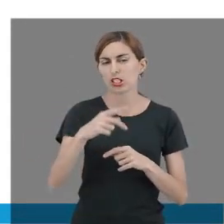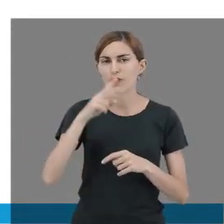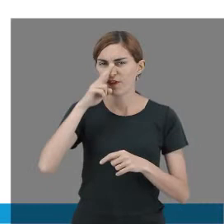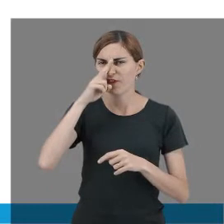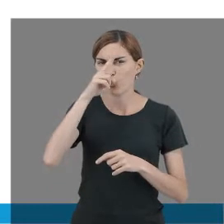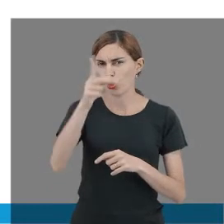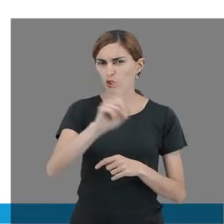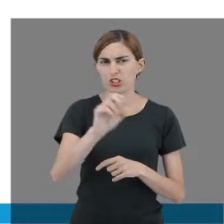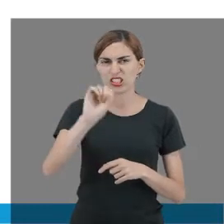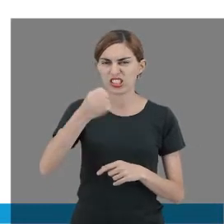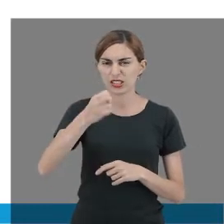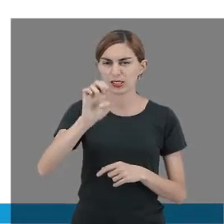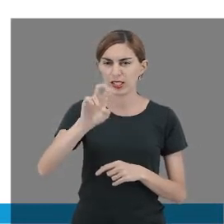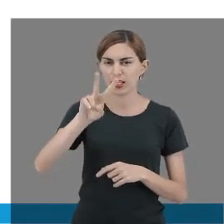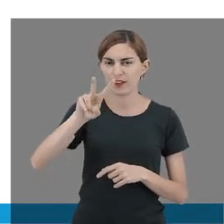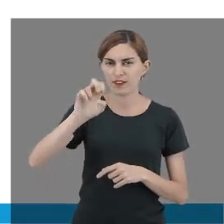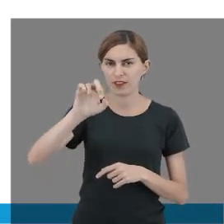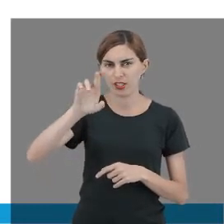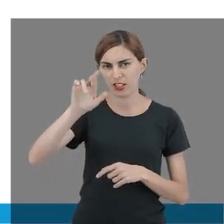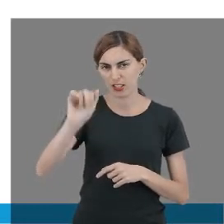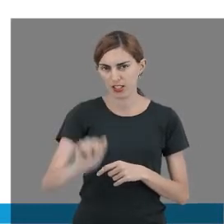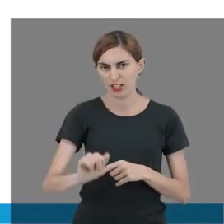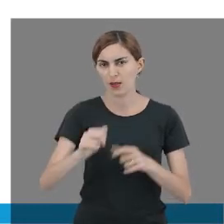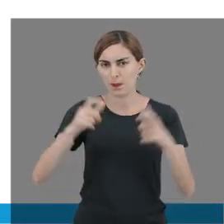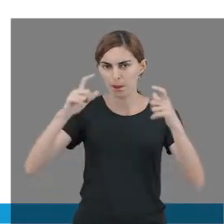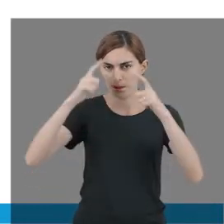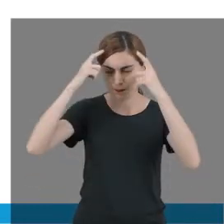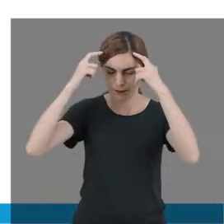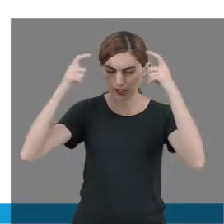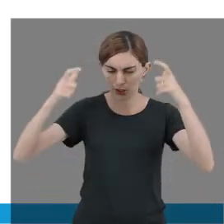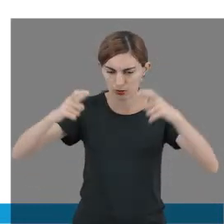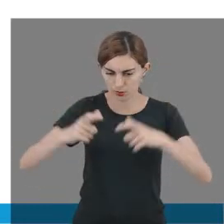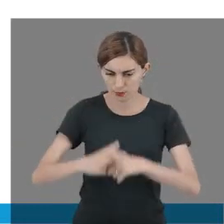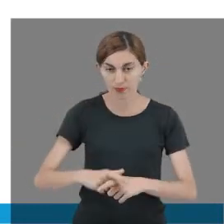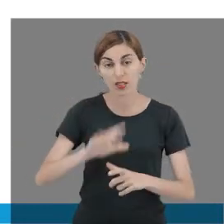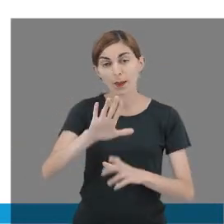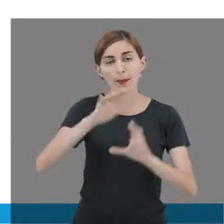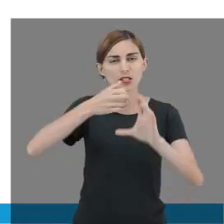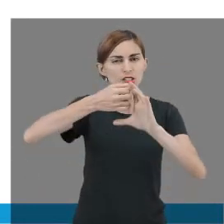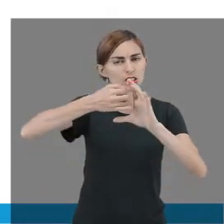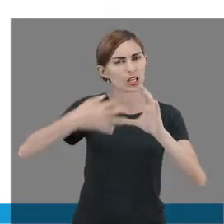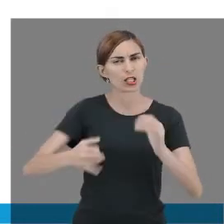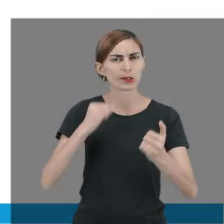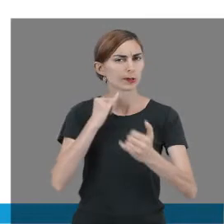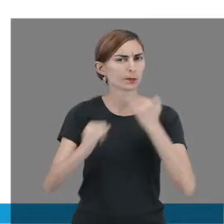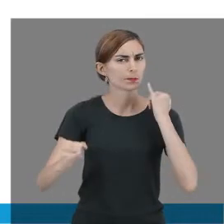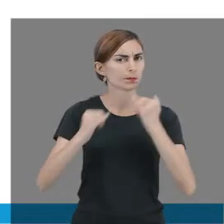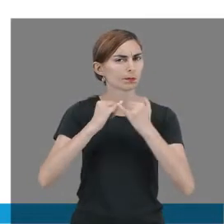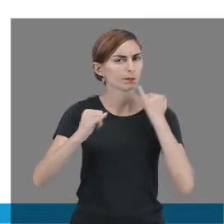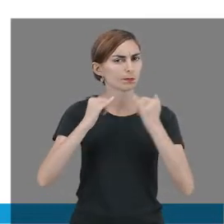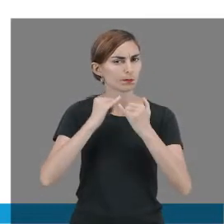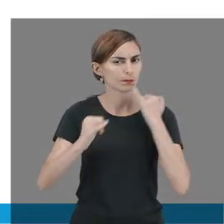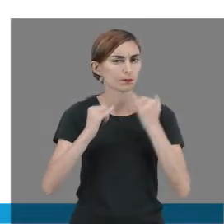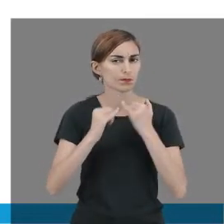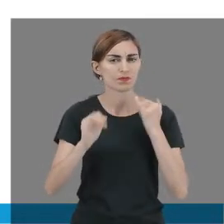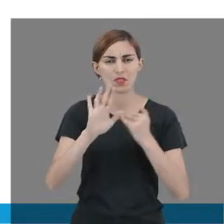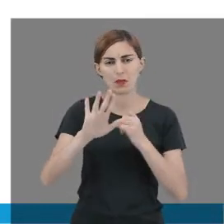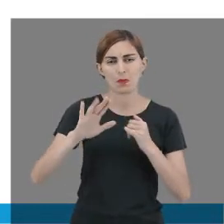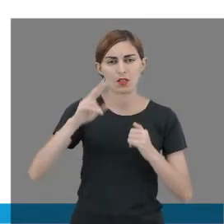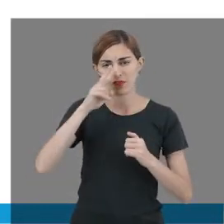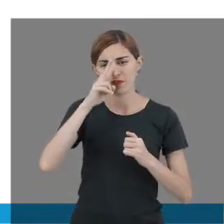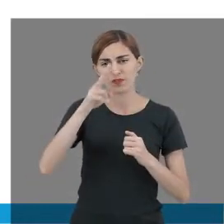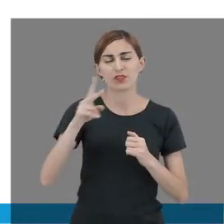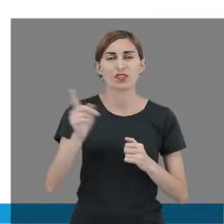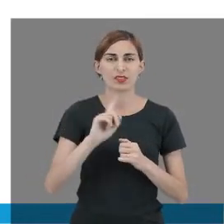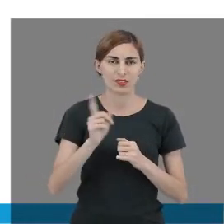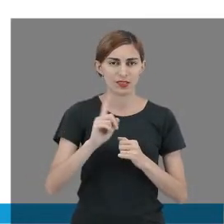não tem uma microcefalia tão importante, às vezes nasce até com perímetro cefálico normal, mas que as características são semelhantes, porém não tão intensas como que